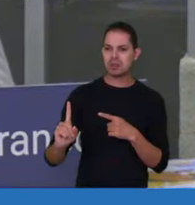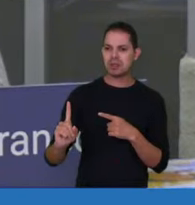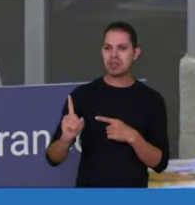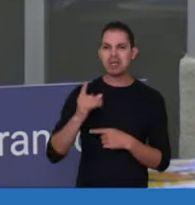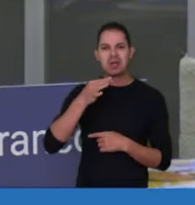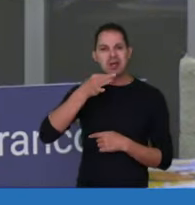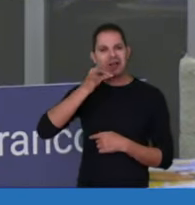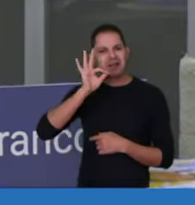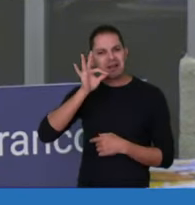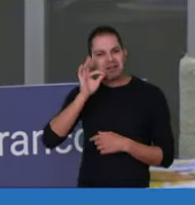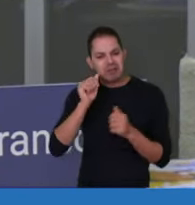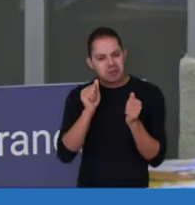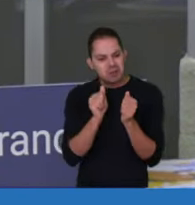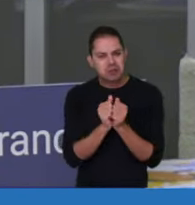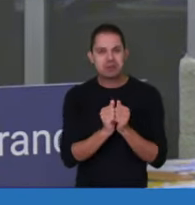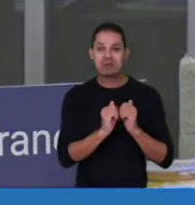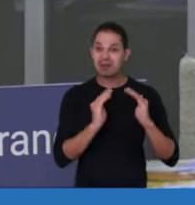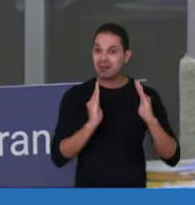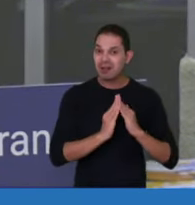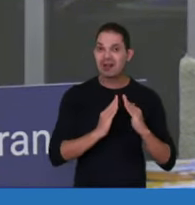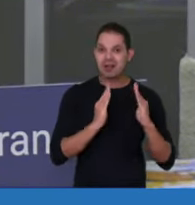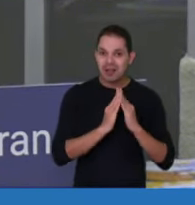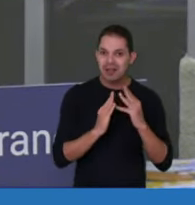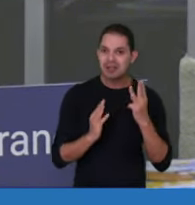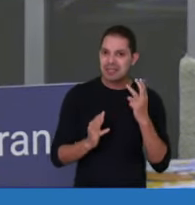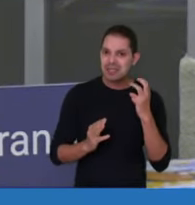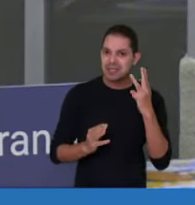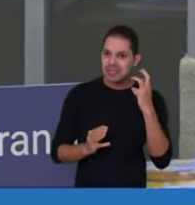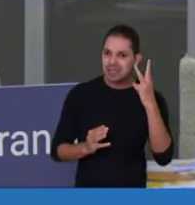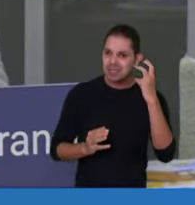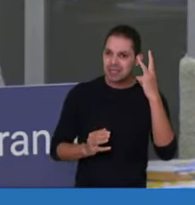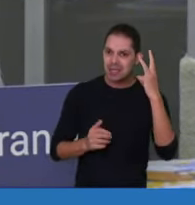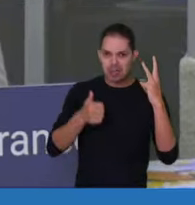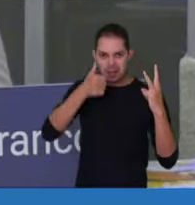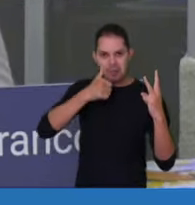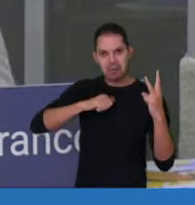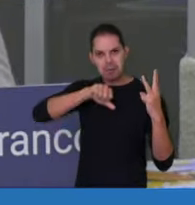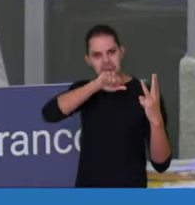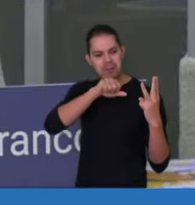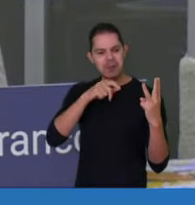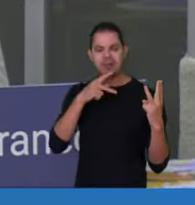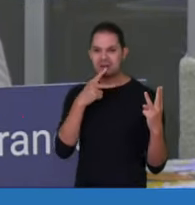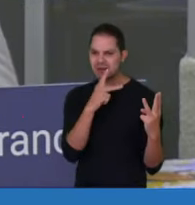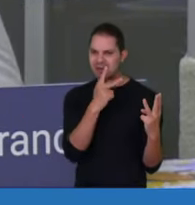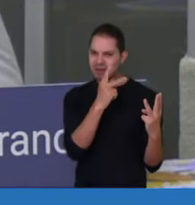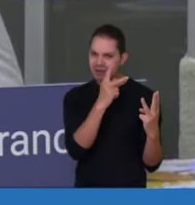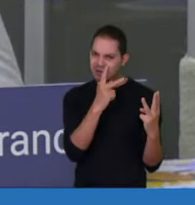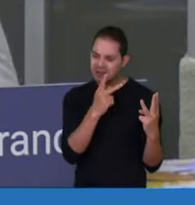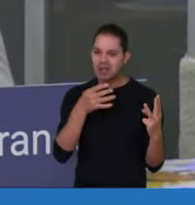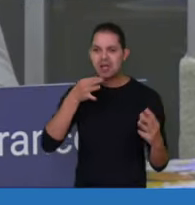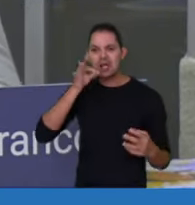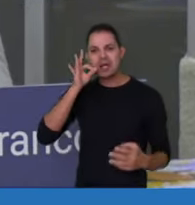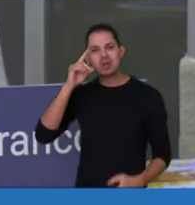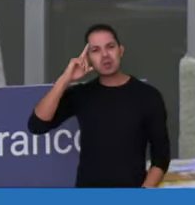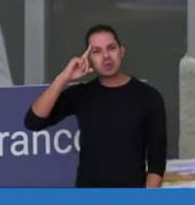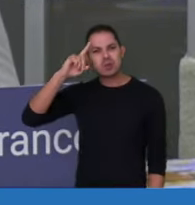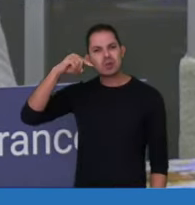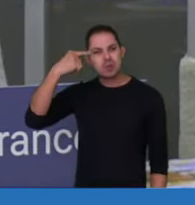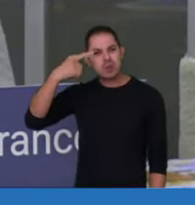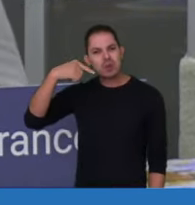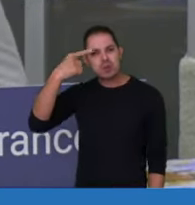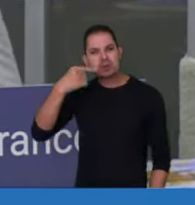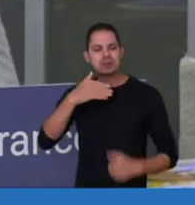café na casa dela, da dona Marinette, todos os dias,